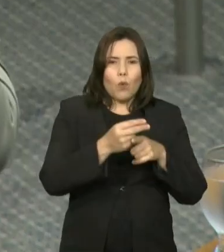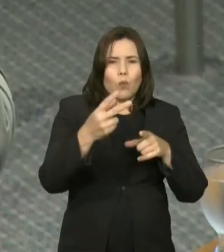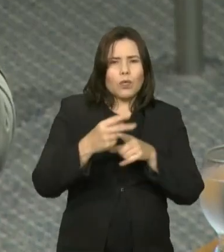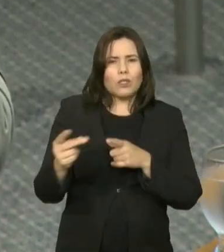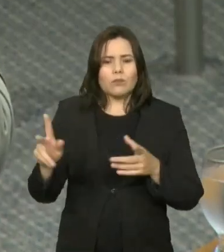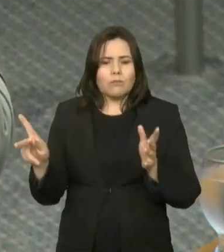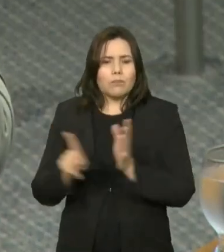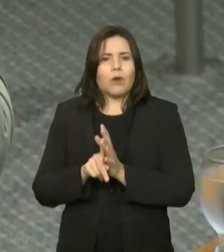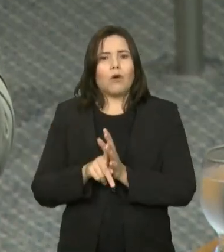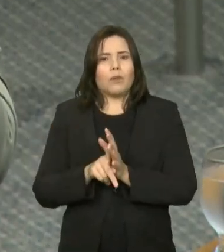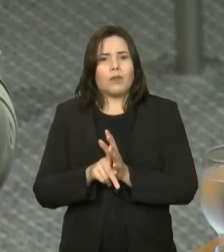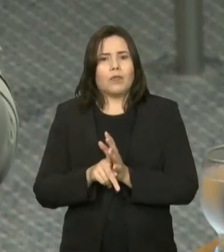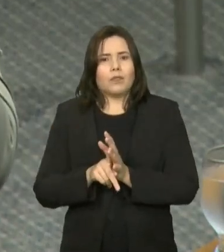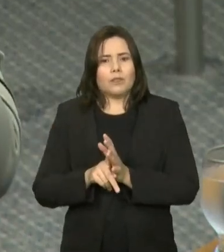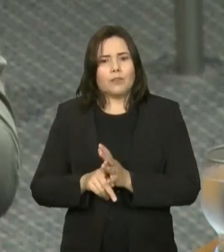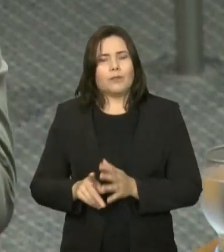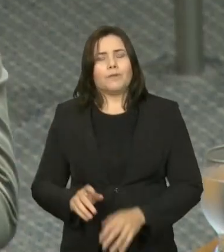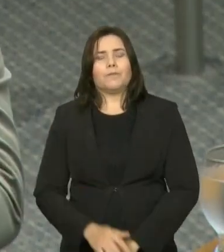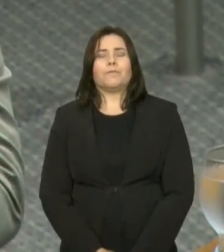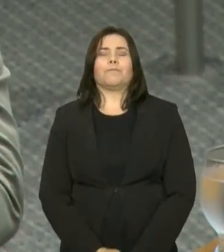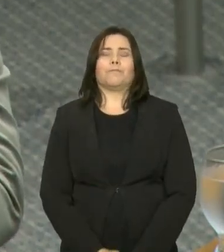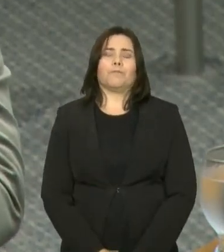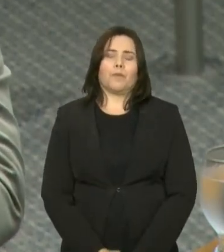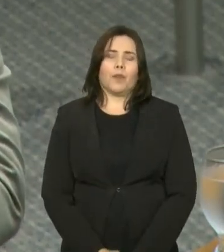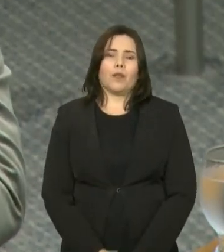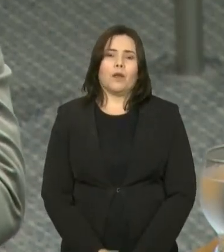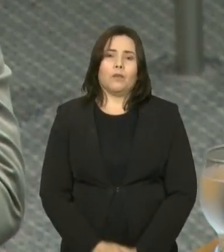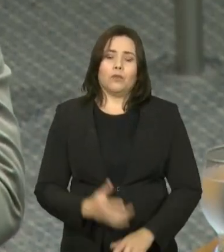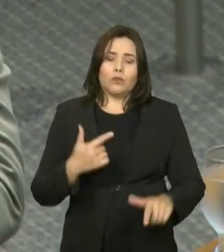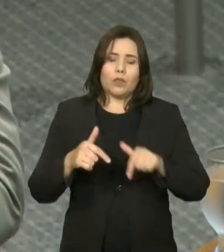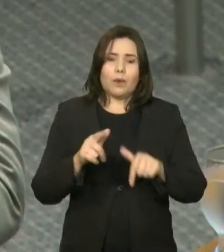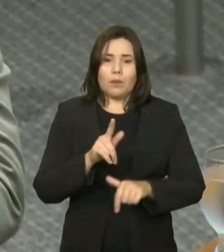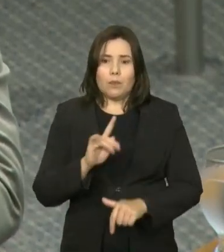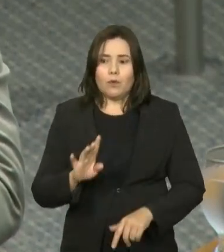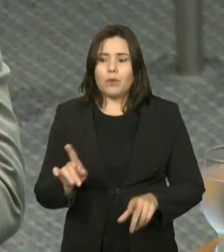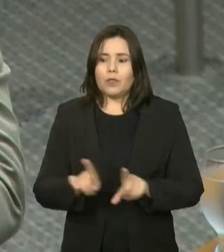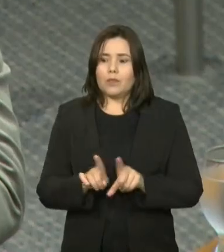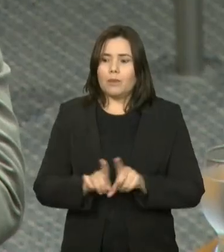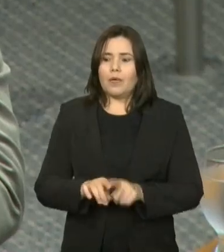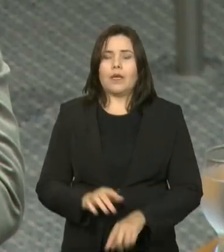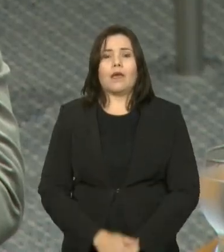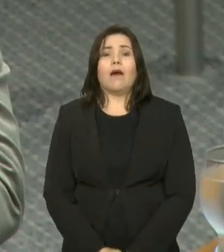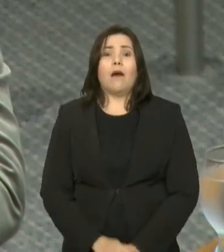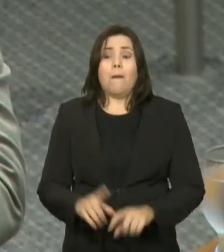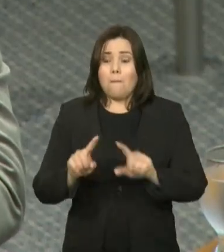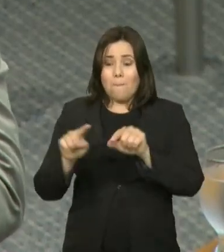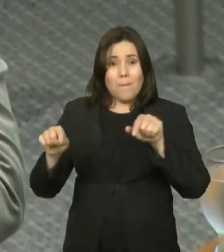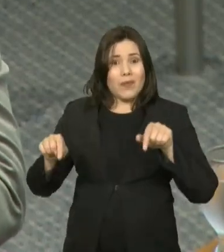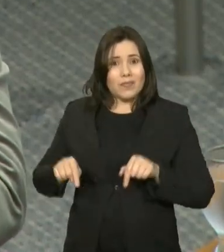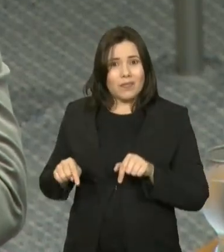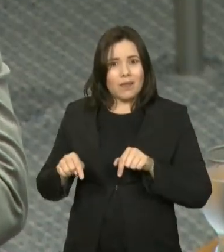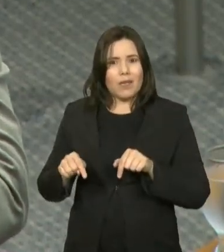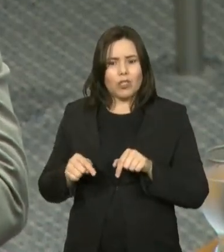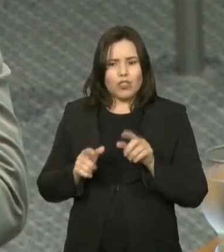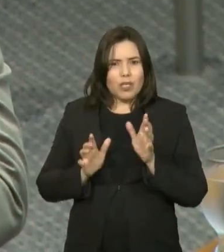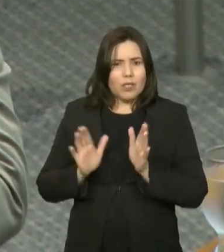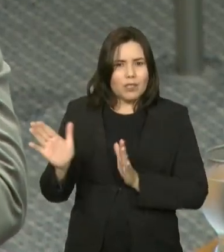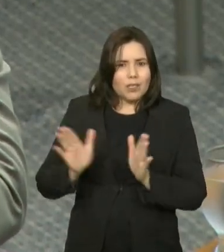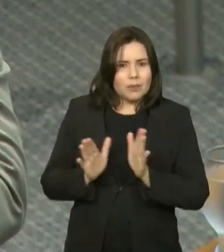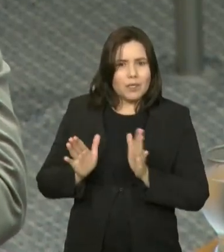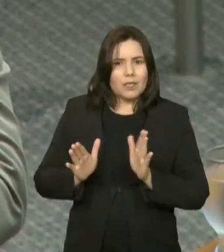entregou a sala de acessibilidade, né, audiovisual naquele local, deputada